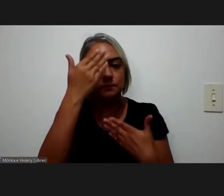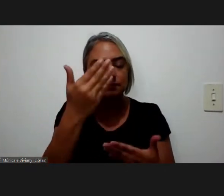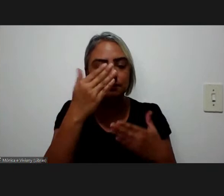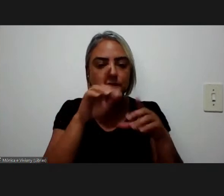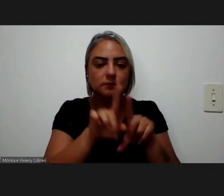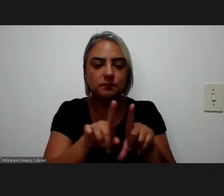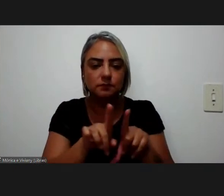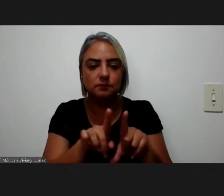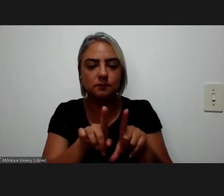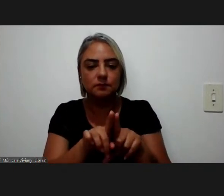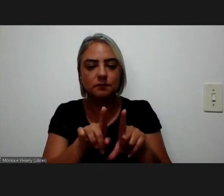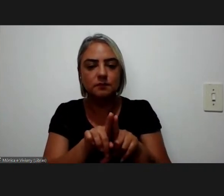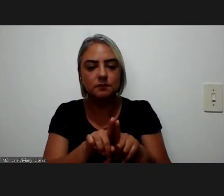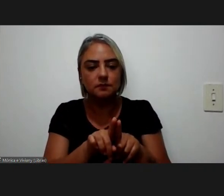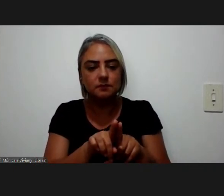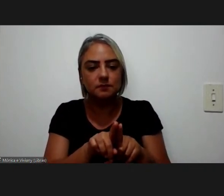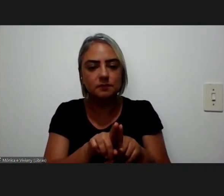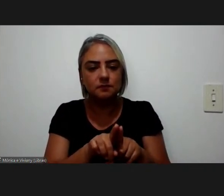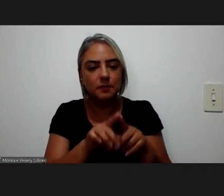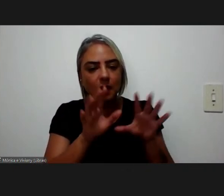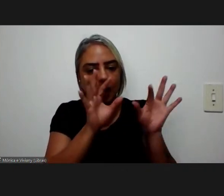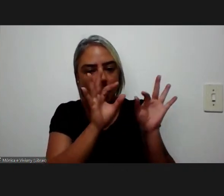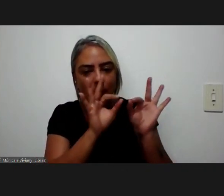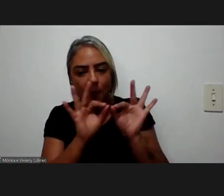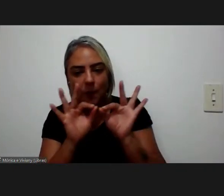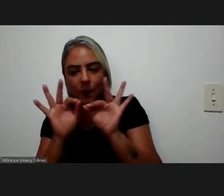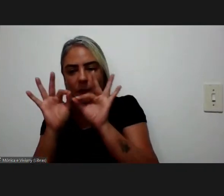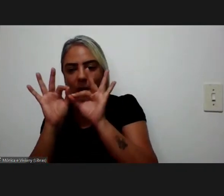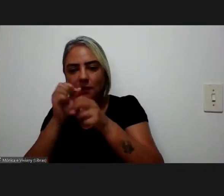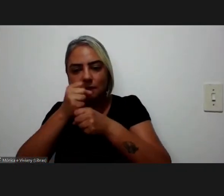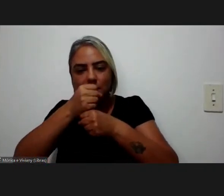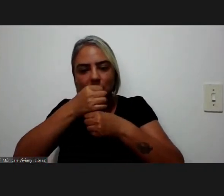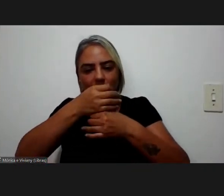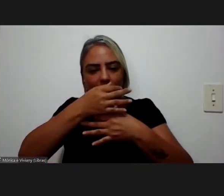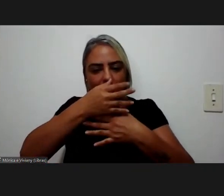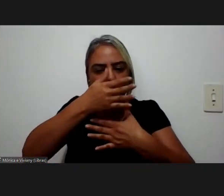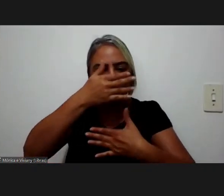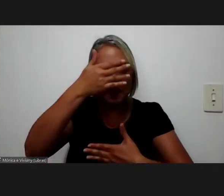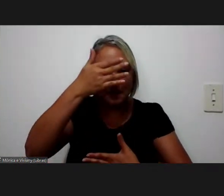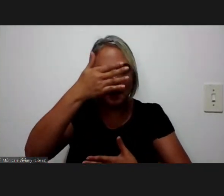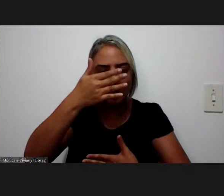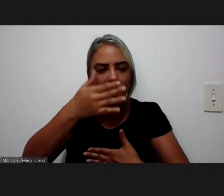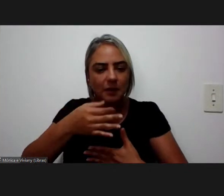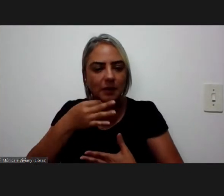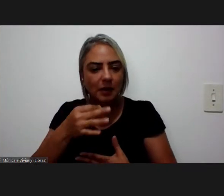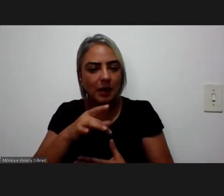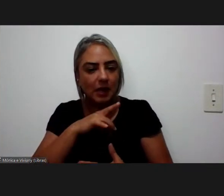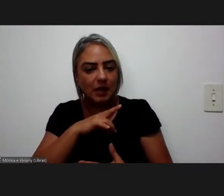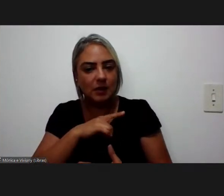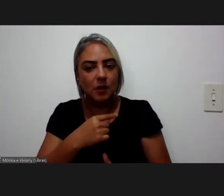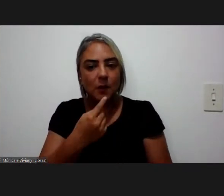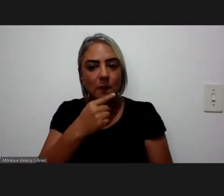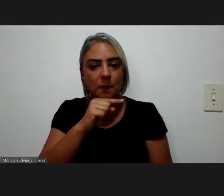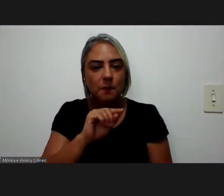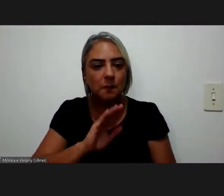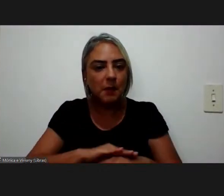And let's thank also for people who are following up the chat, the